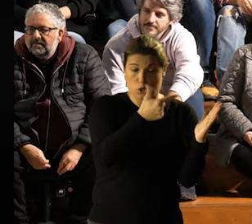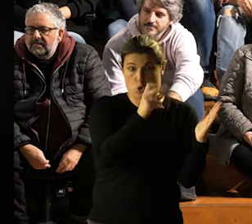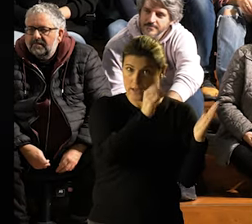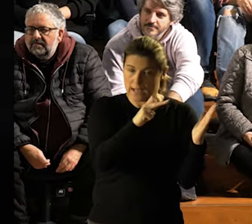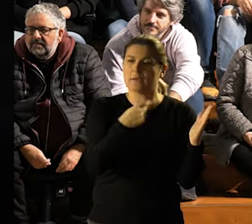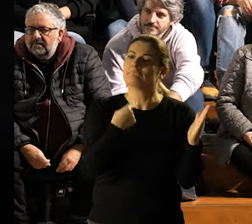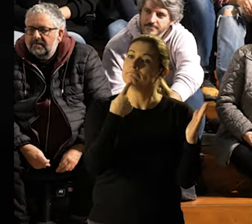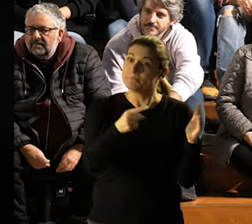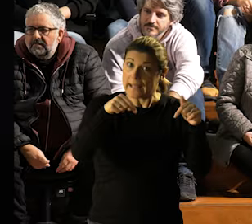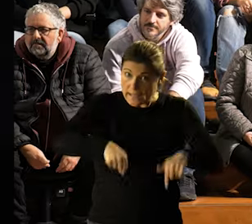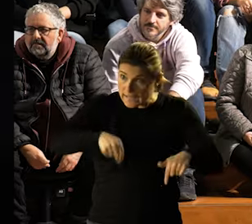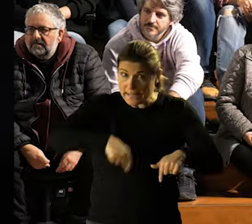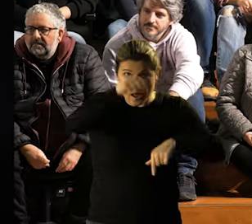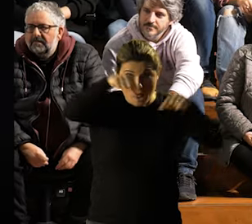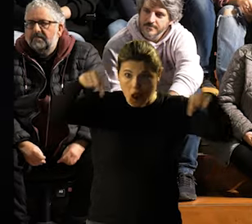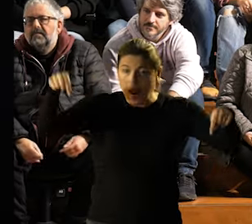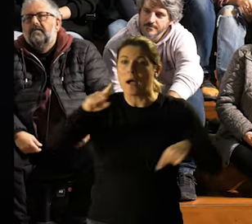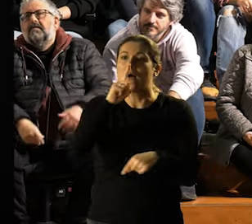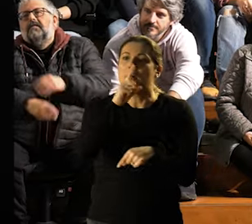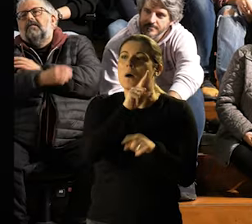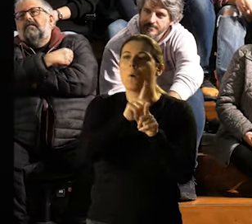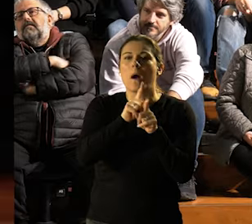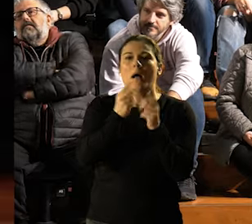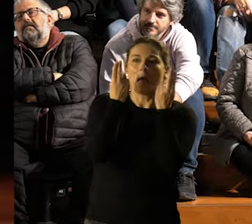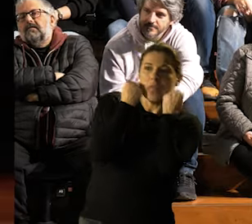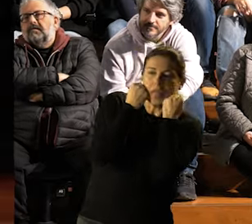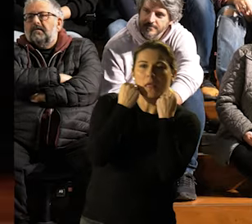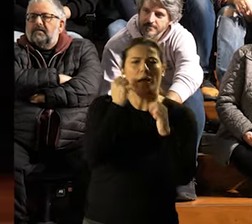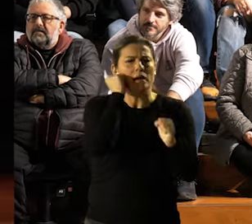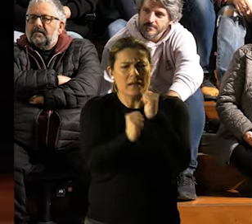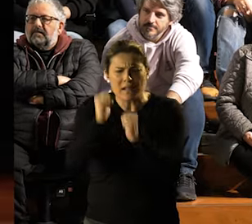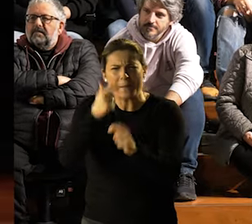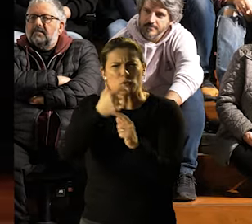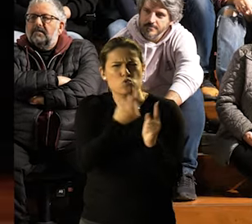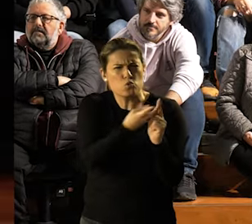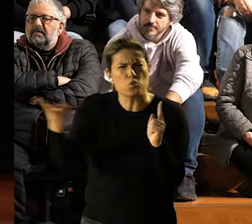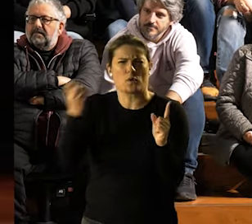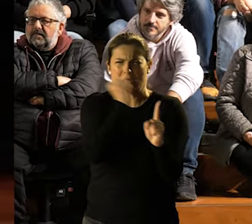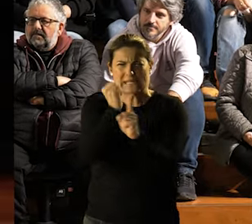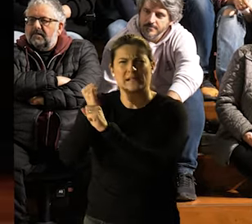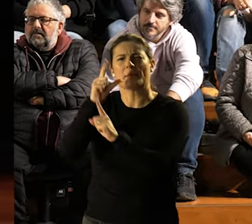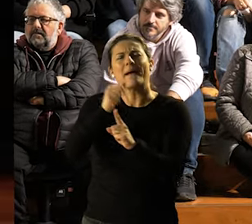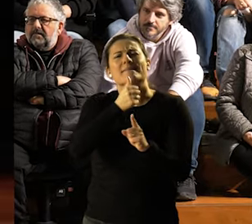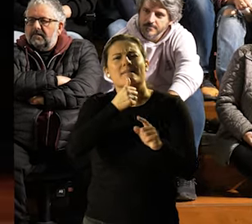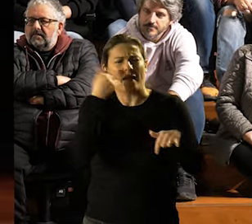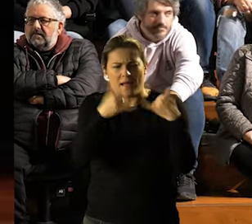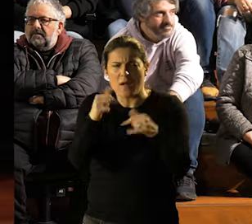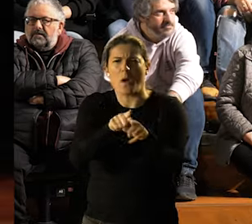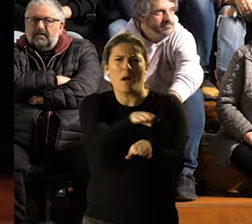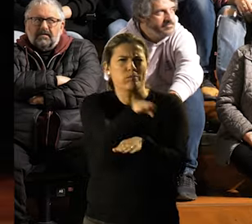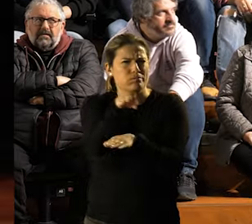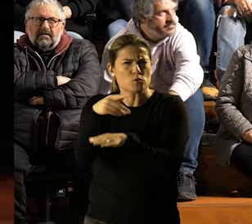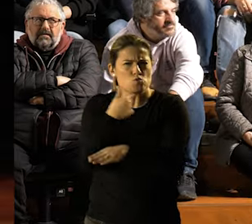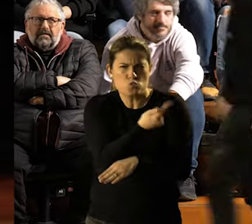aqui estão aqueles que não Calam perante o genocídio que não Calam perante a violência de disparar